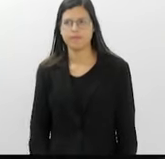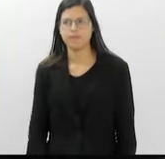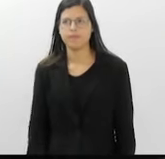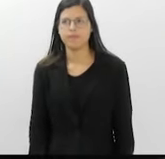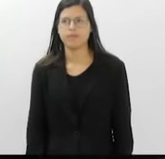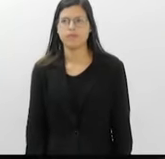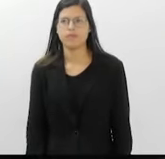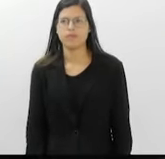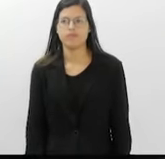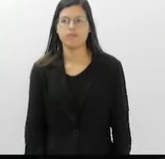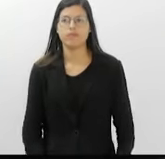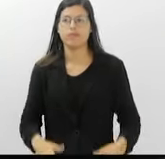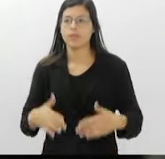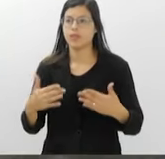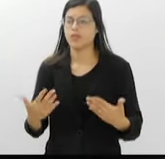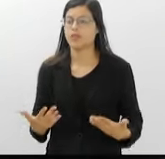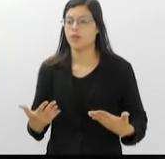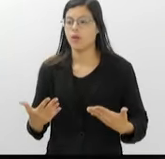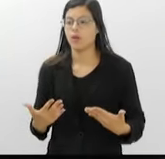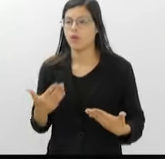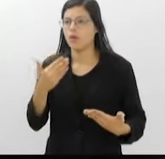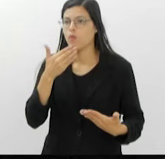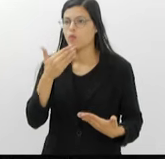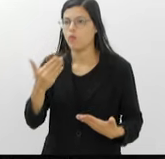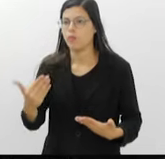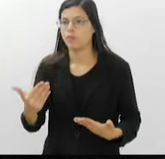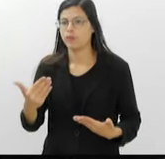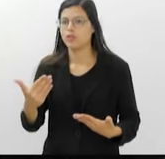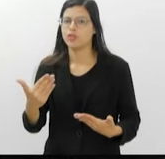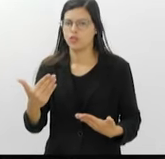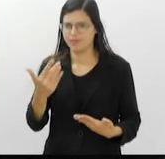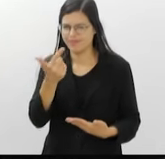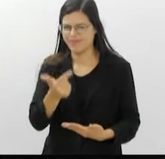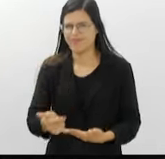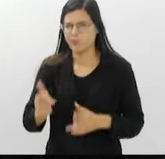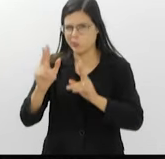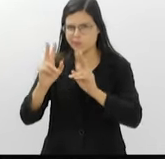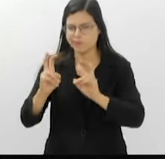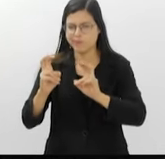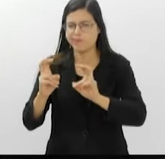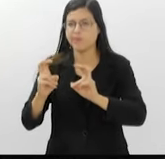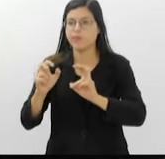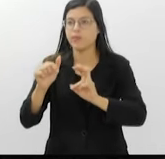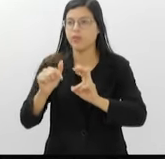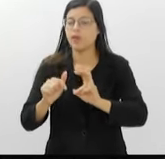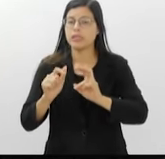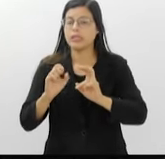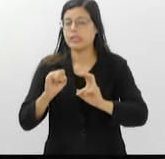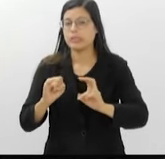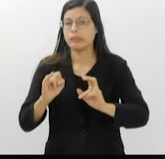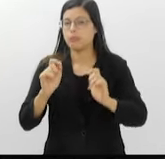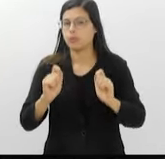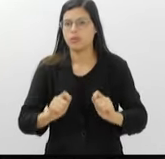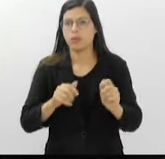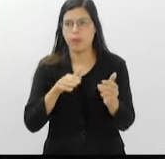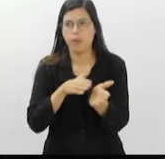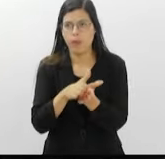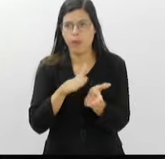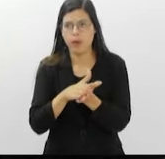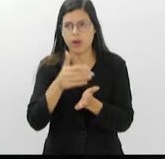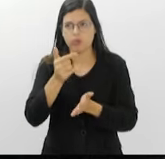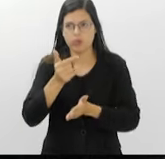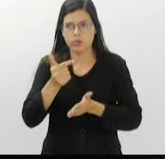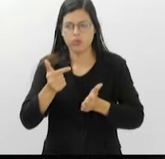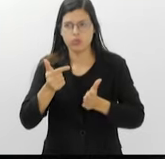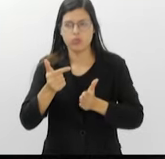Ainda sobre aquela questão, eu vou rogar a Vossa Excelência que, se for possível, publicar também o segundo substitutivo